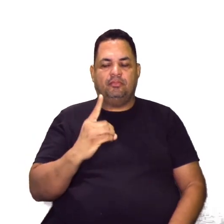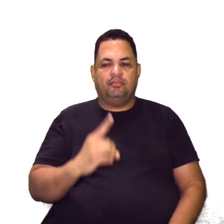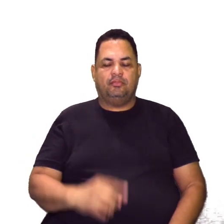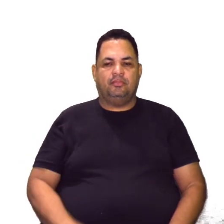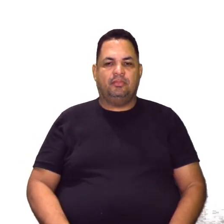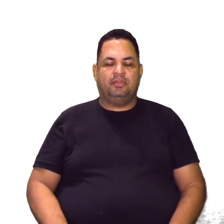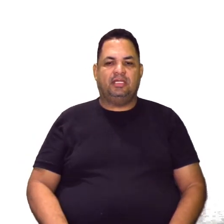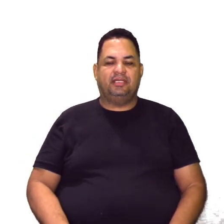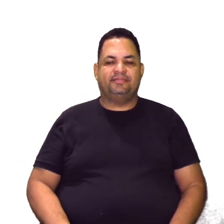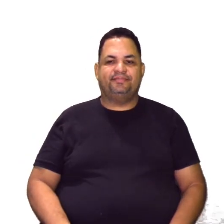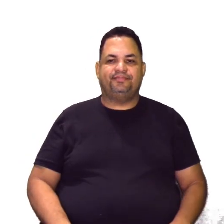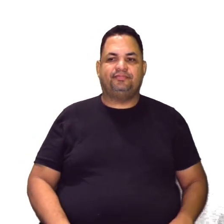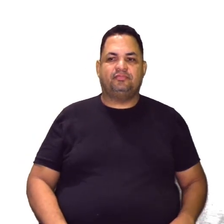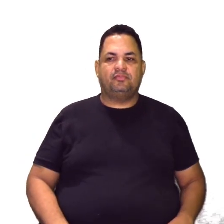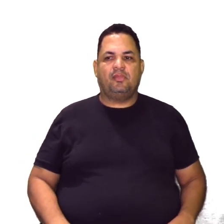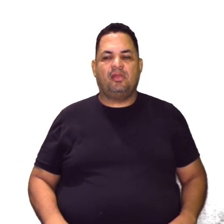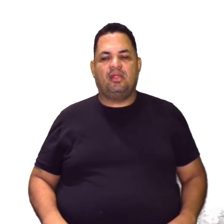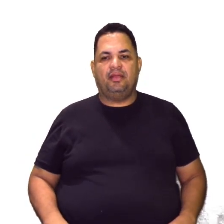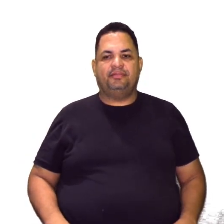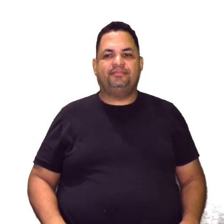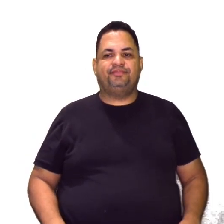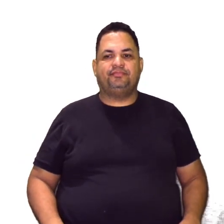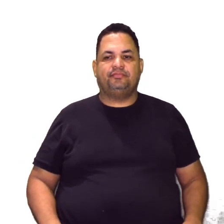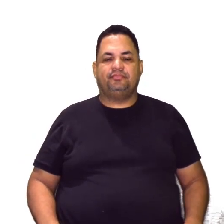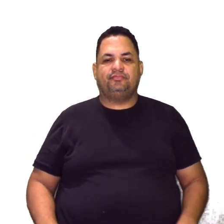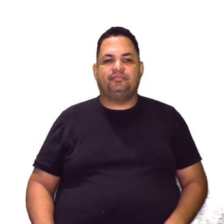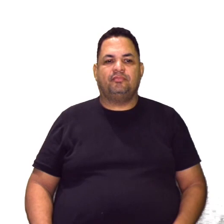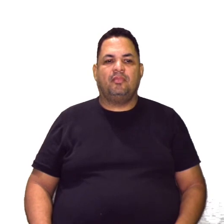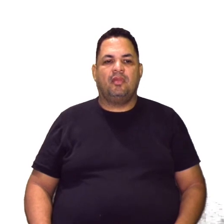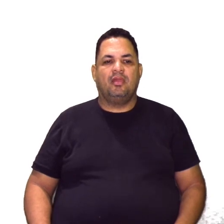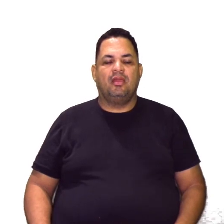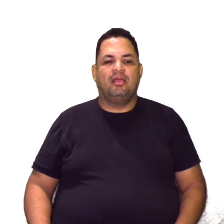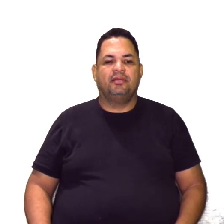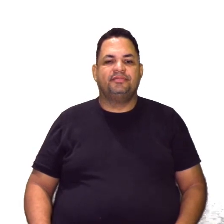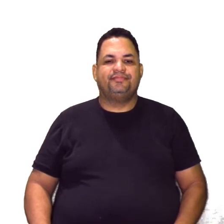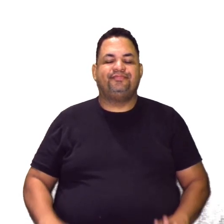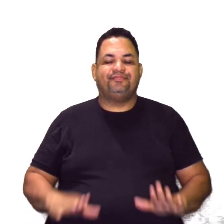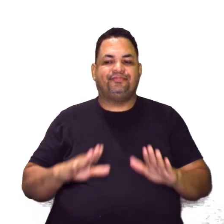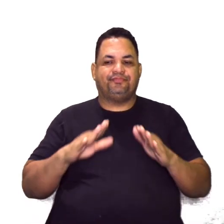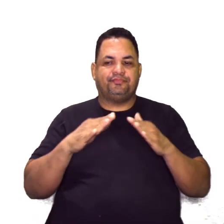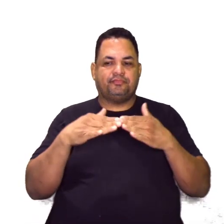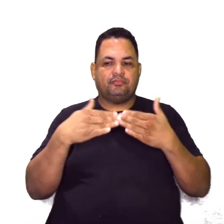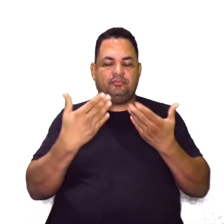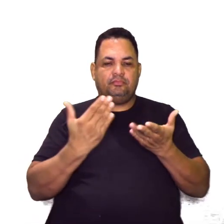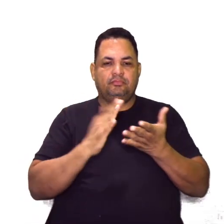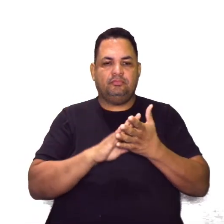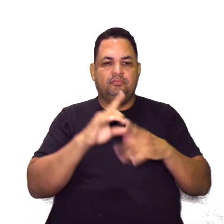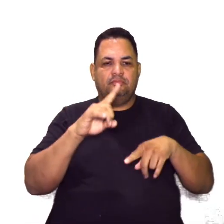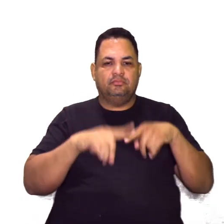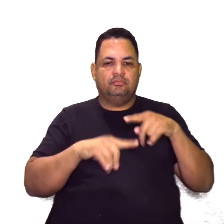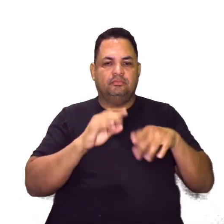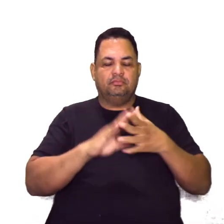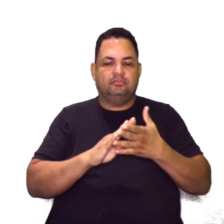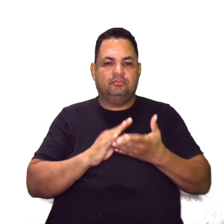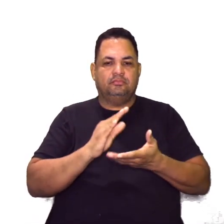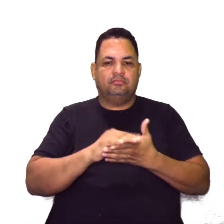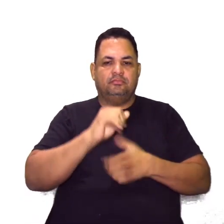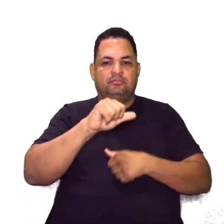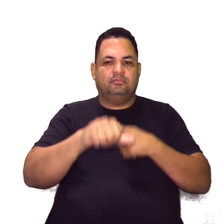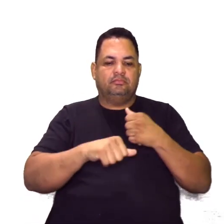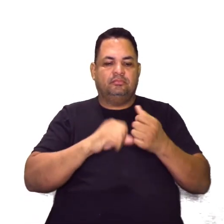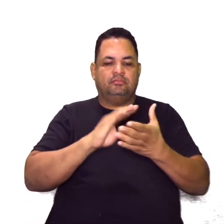de 1 até 8, conforme vocês viram nos exemplos. Ao se tratar de elementos de transição